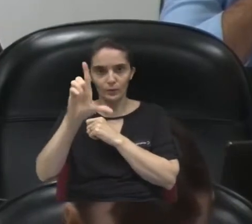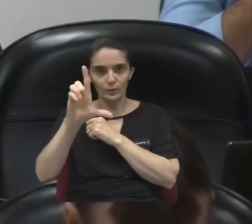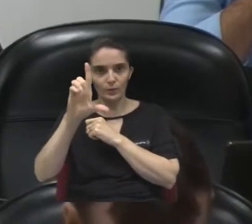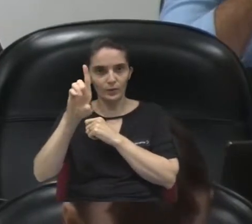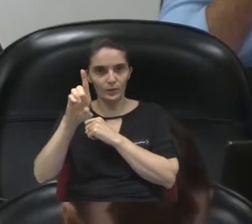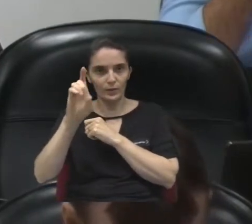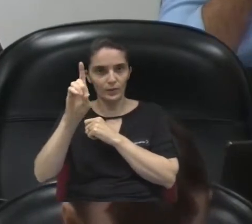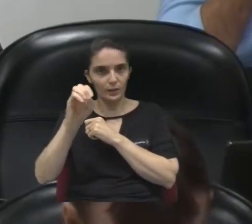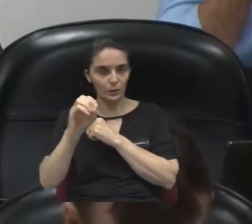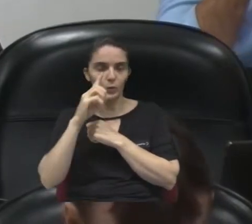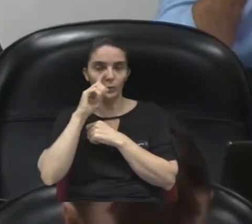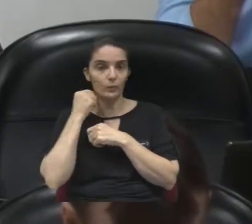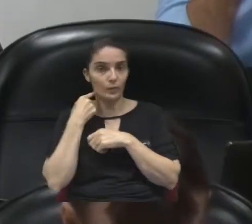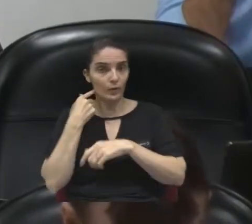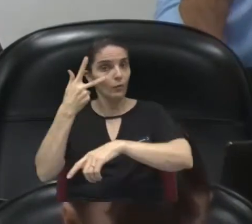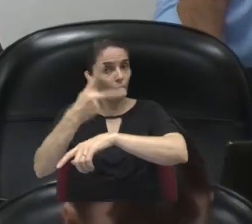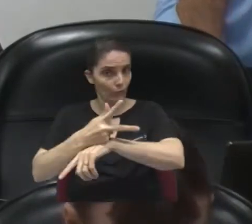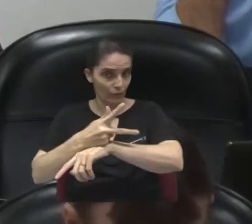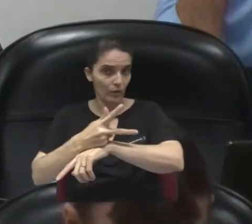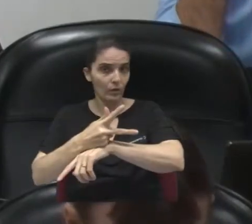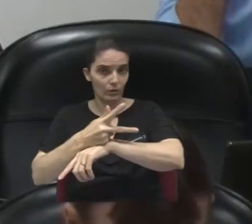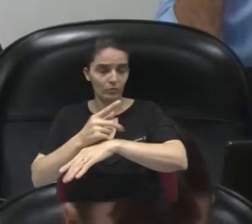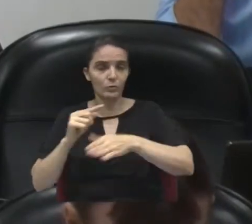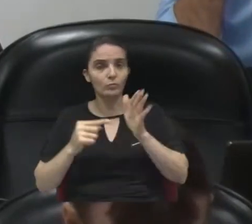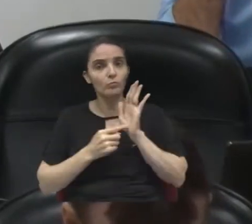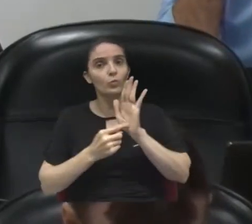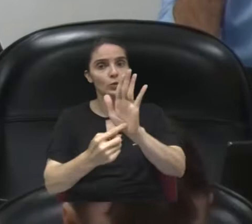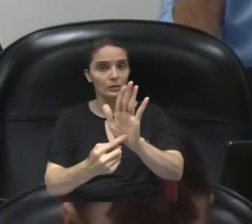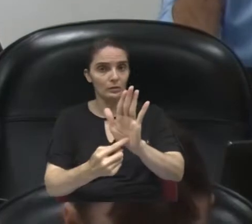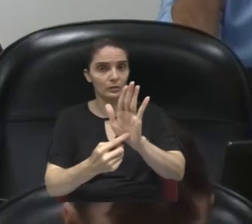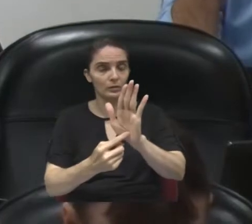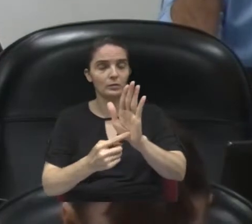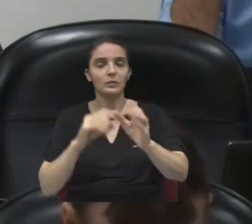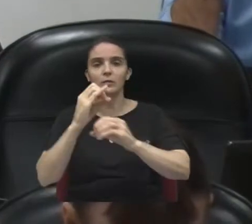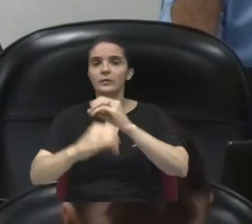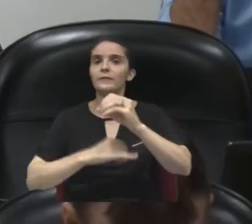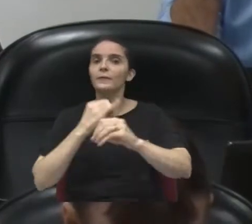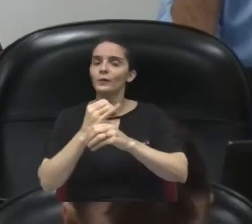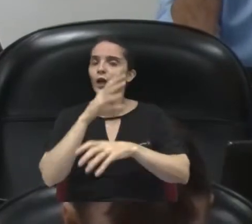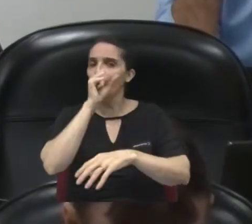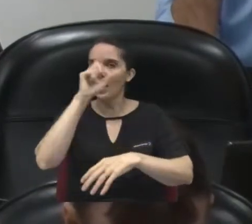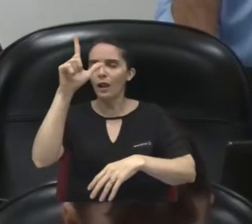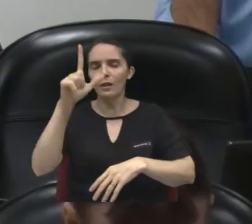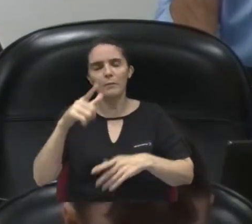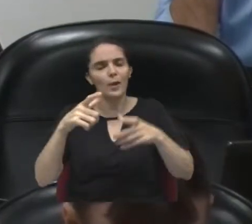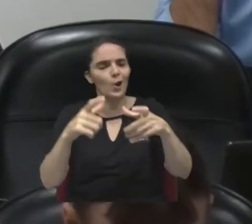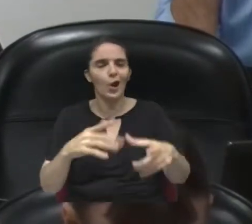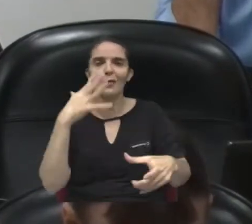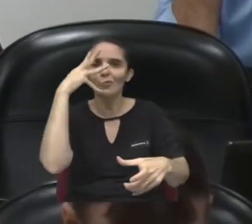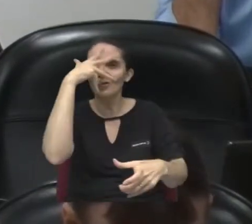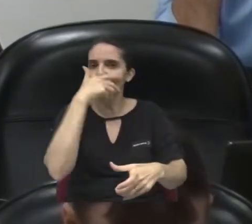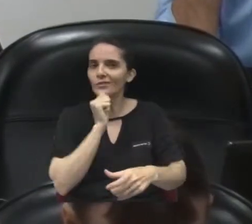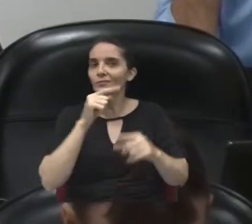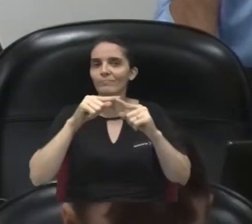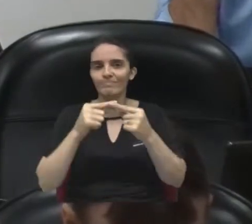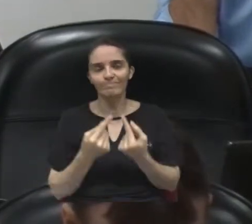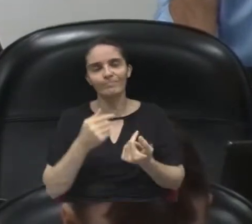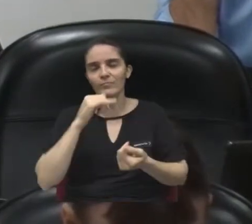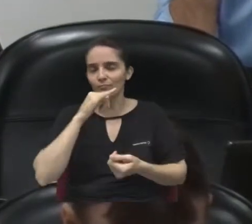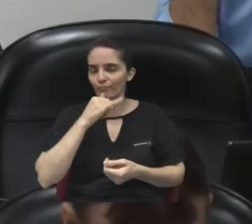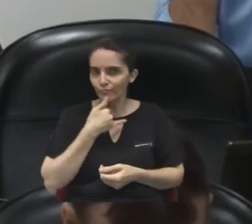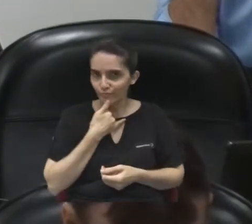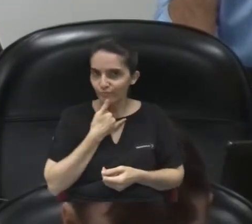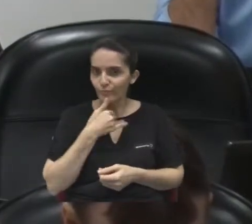está circulando na internet mostrando as belezas da cidade de Limeira. Só que, infelizmente, o